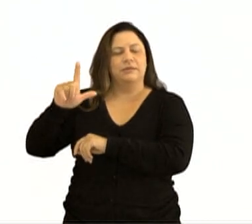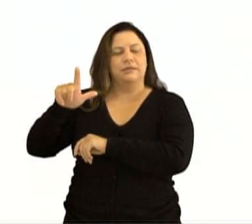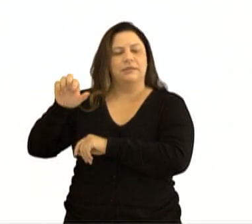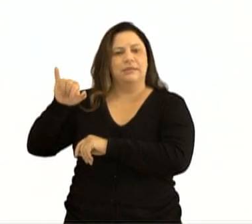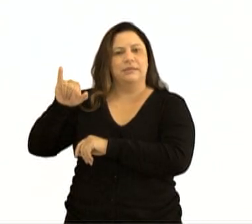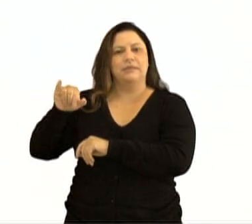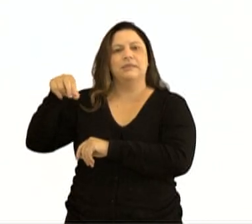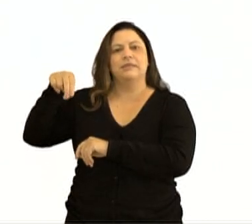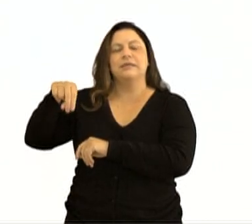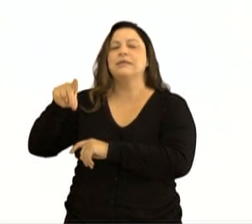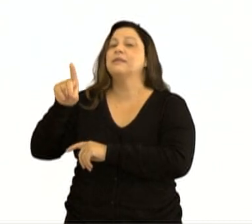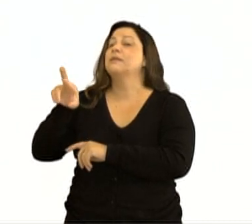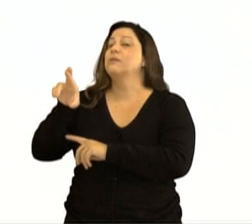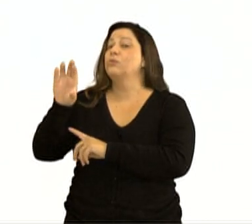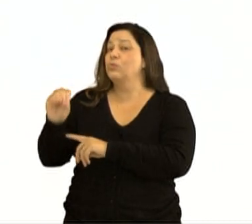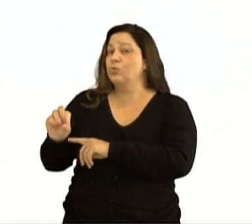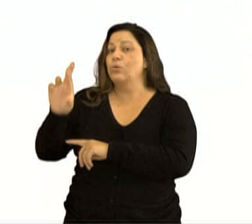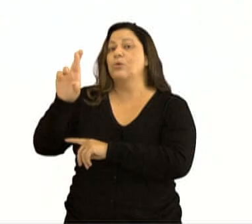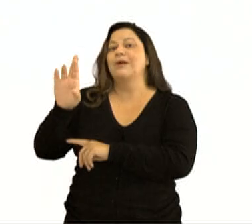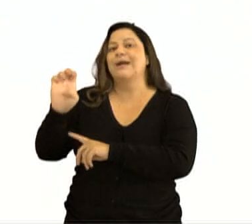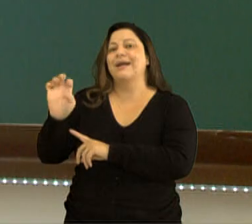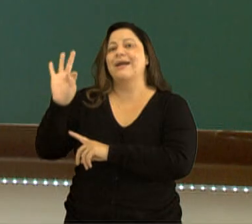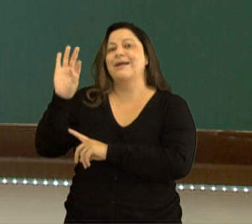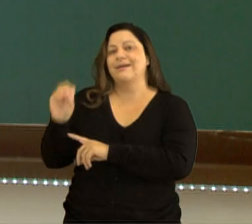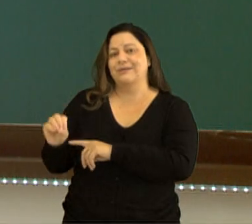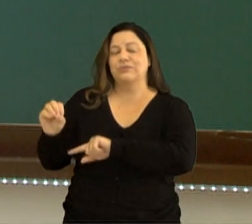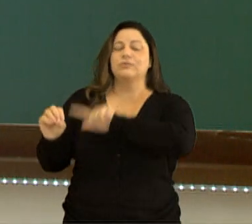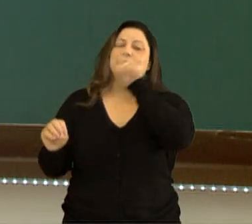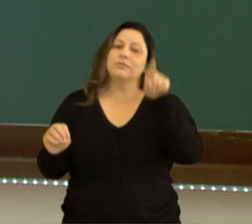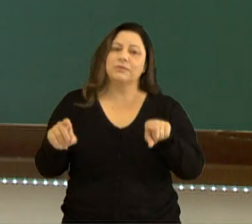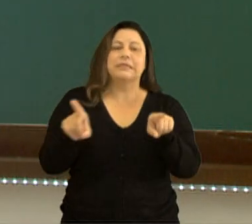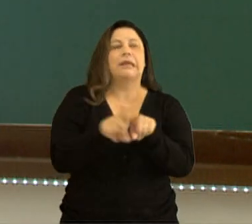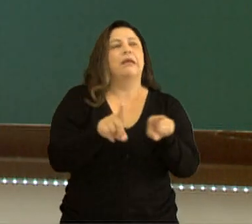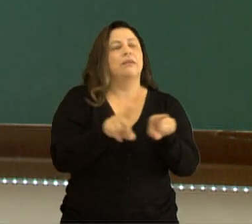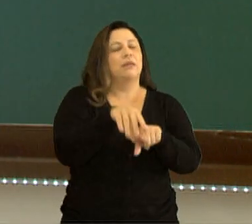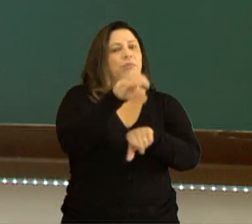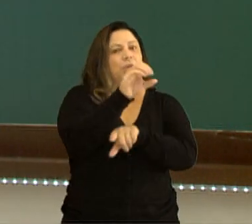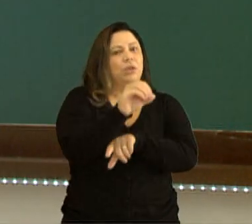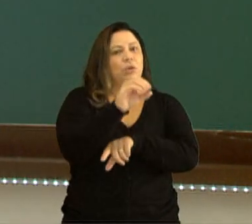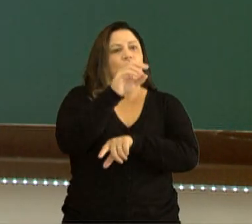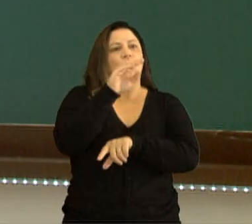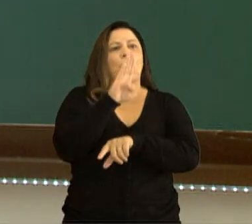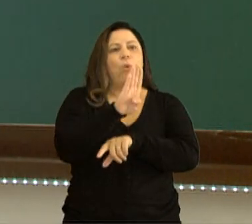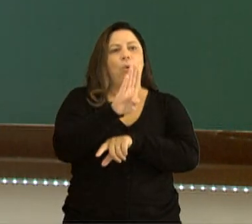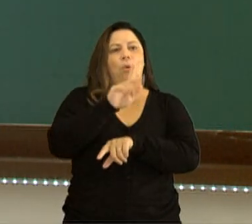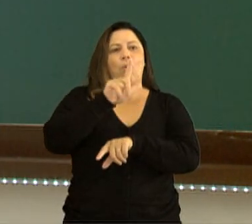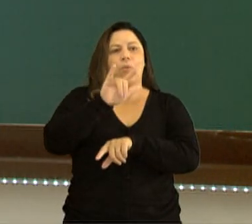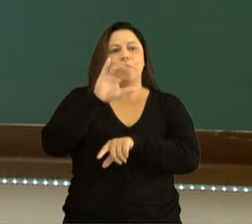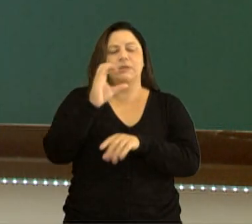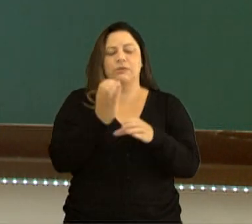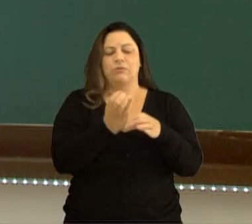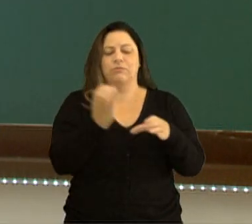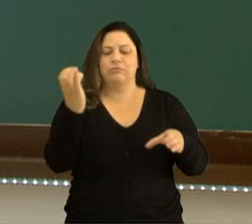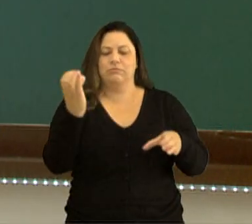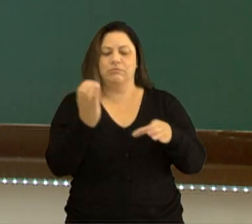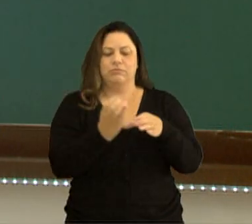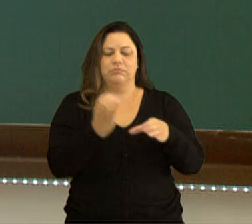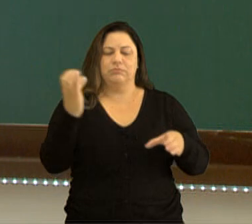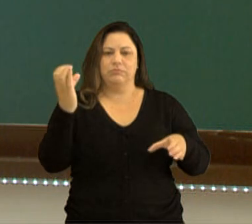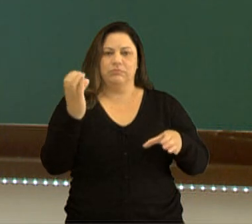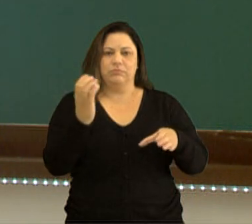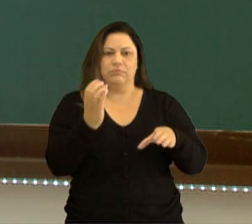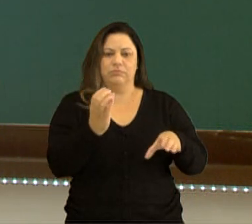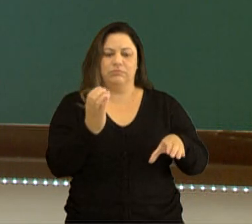reto, né? A gente pode também ter o caso do cilindro oblíquo. O cilindro oblíquo, este daqui. Só que daí, em vez de